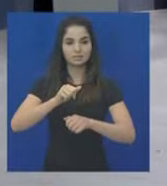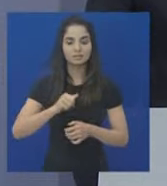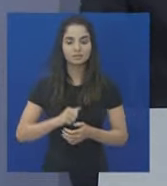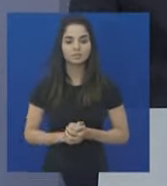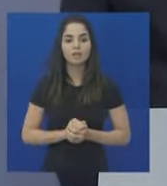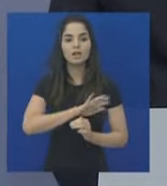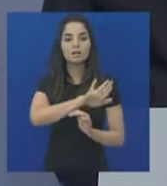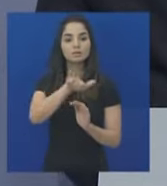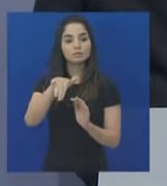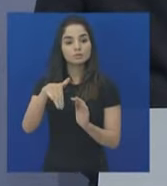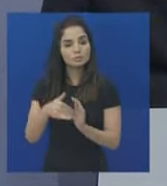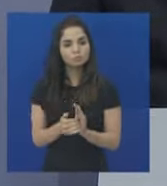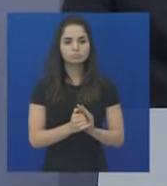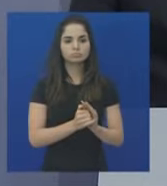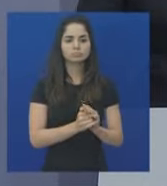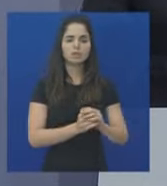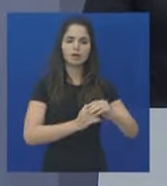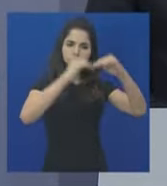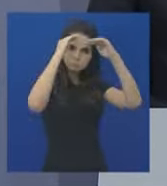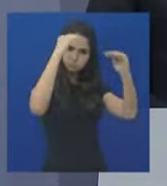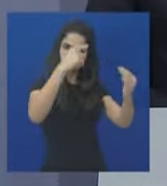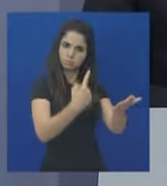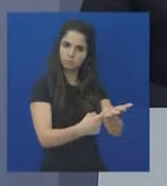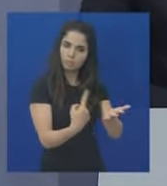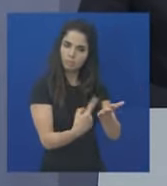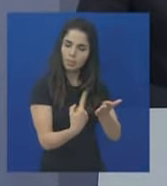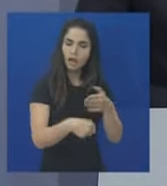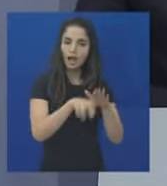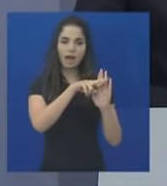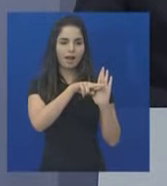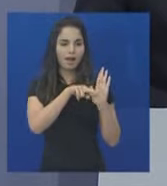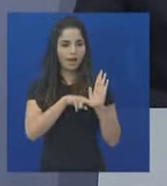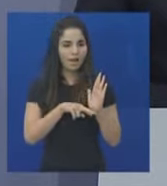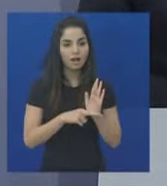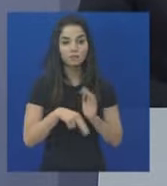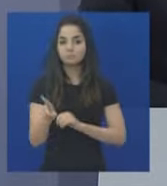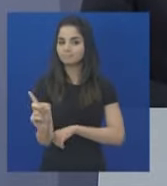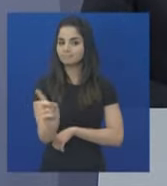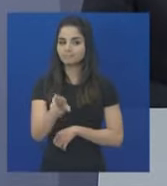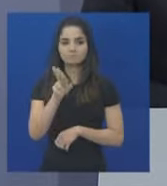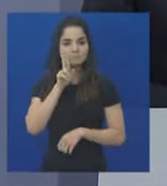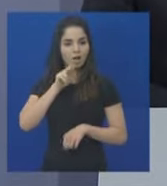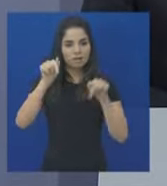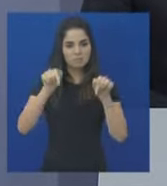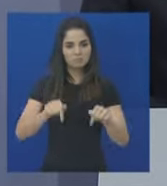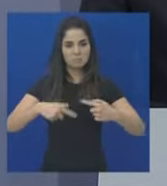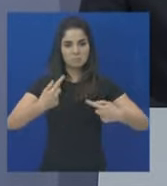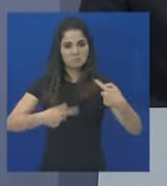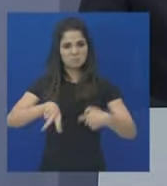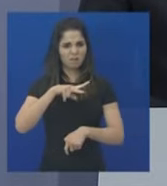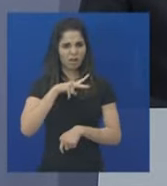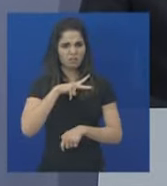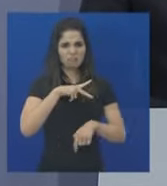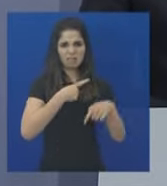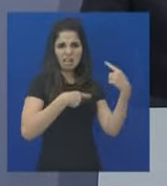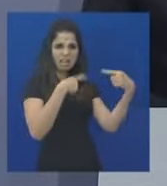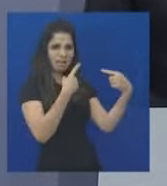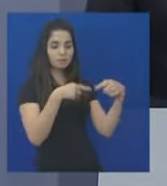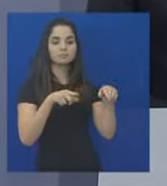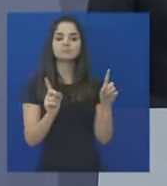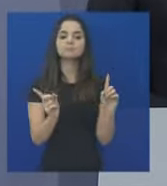concordaram com as regras estabelecidas e se comprometeram a não utilizar o espaço para ataques pessoais. O